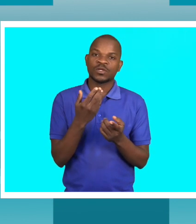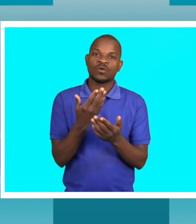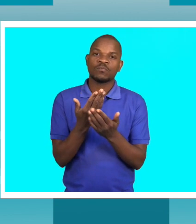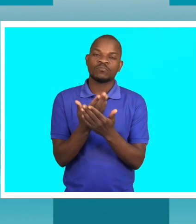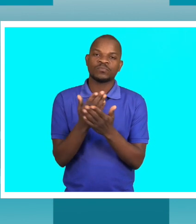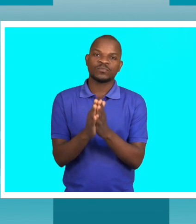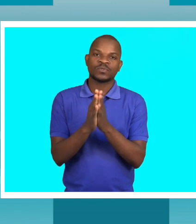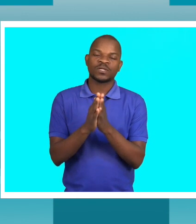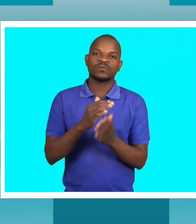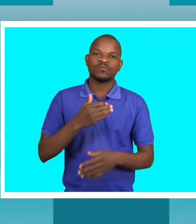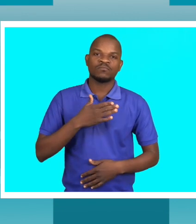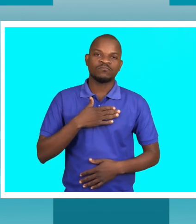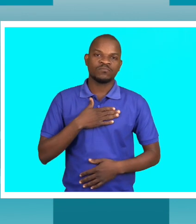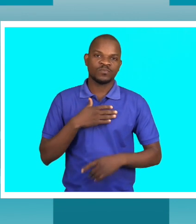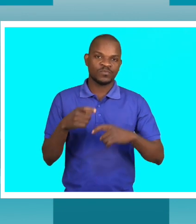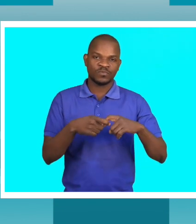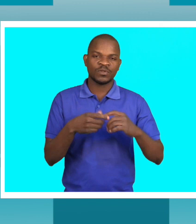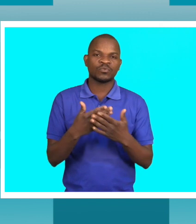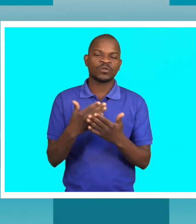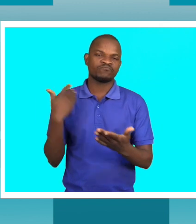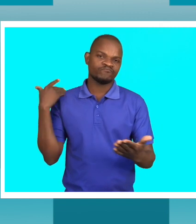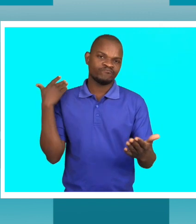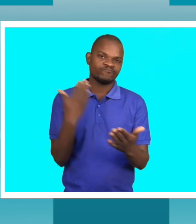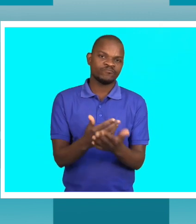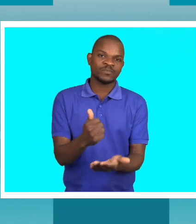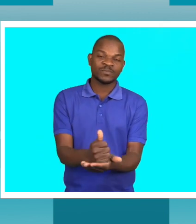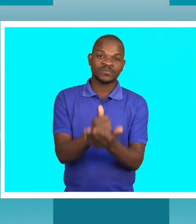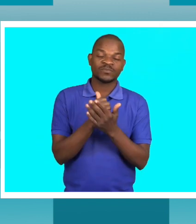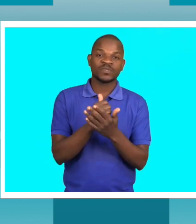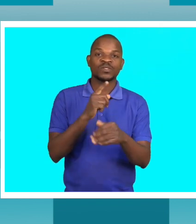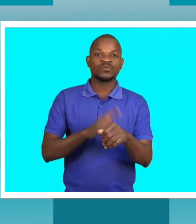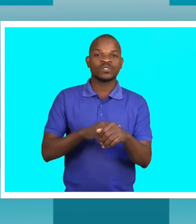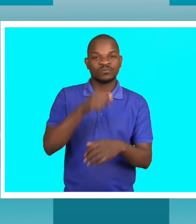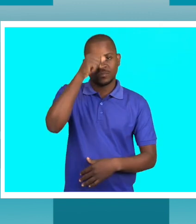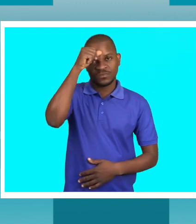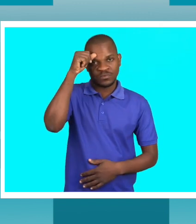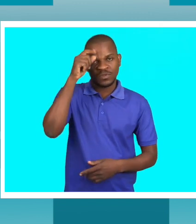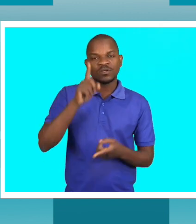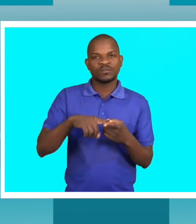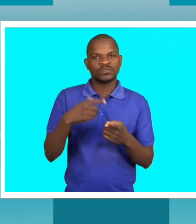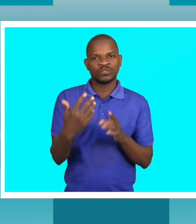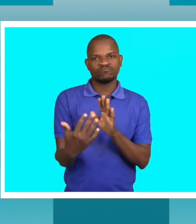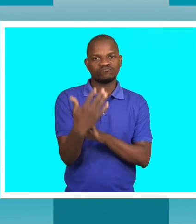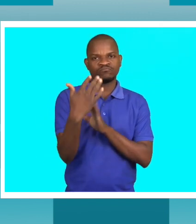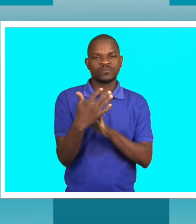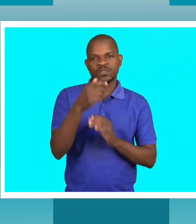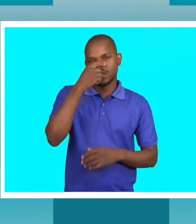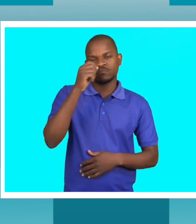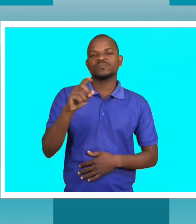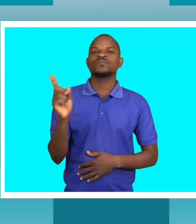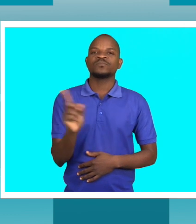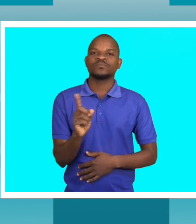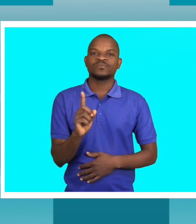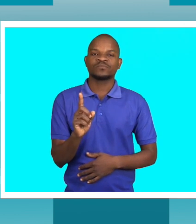Agradecer a toda a minha família que me apoiou nos momentos difíceis e que me incentivou a não